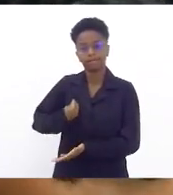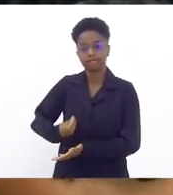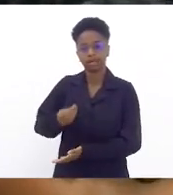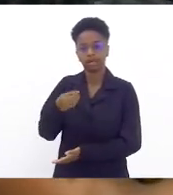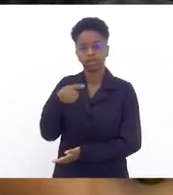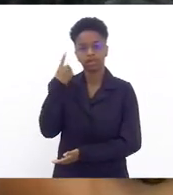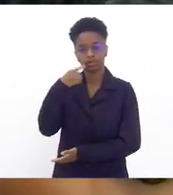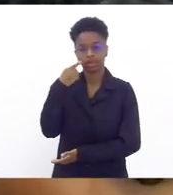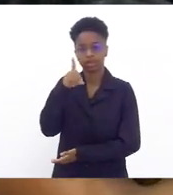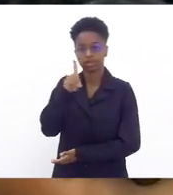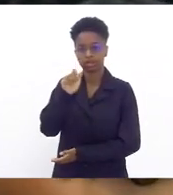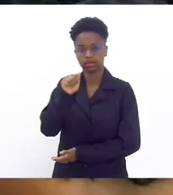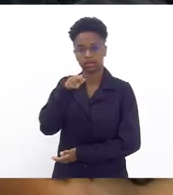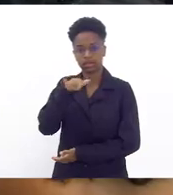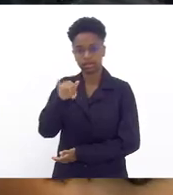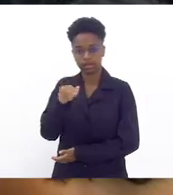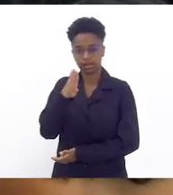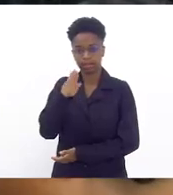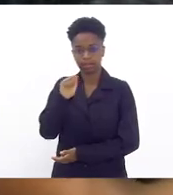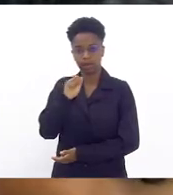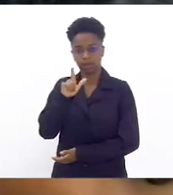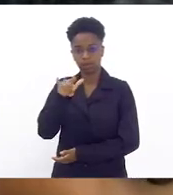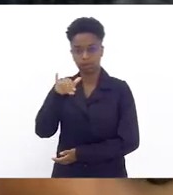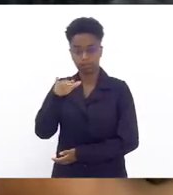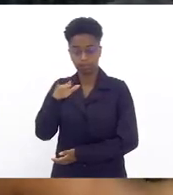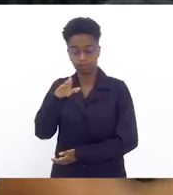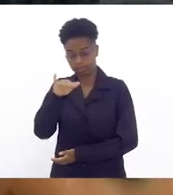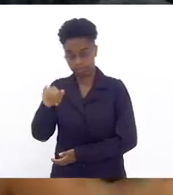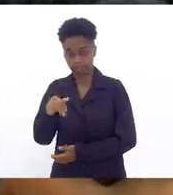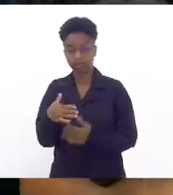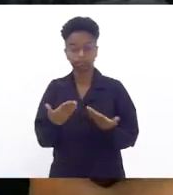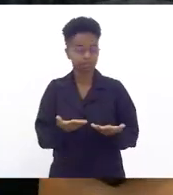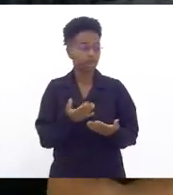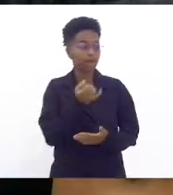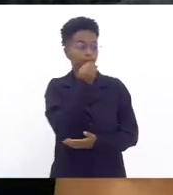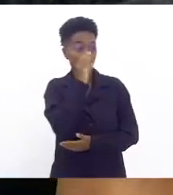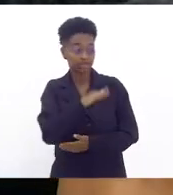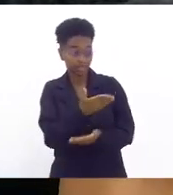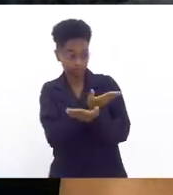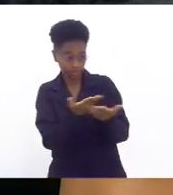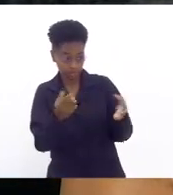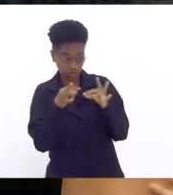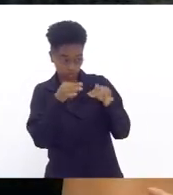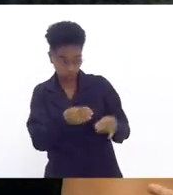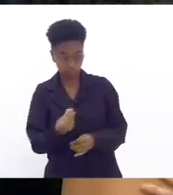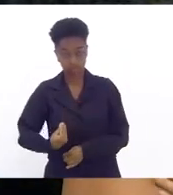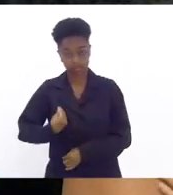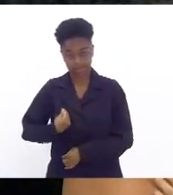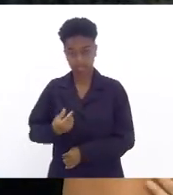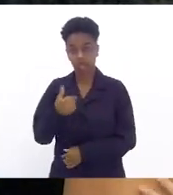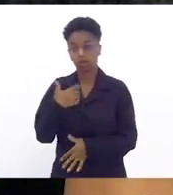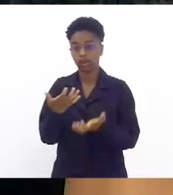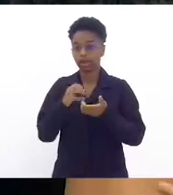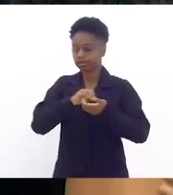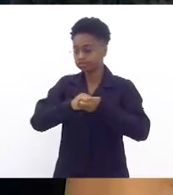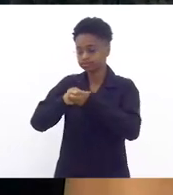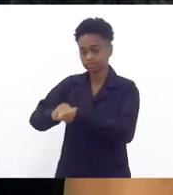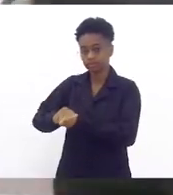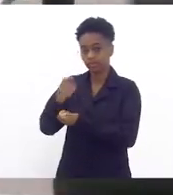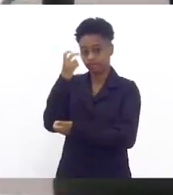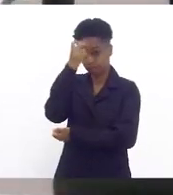comissão de Cultura Deputado Tiago Olá boa tarde a todos e todos aí presentes queria saudar minha presidente